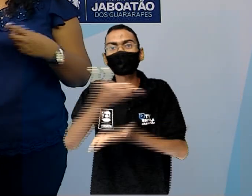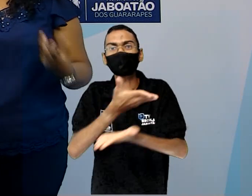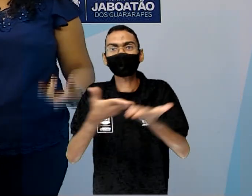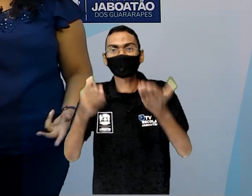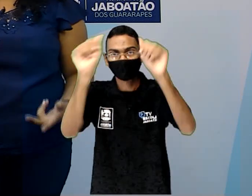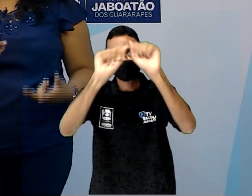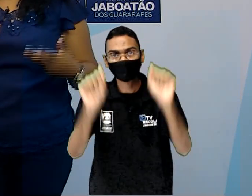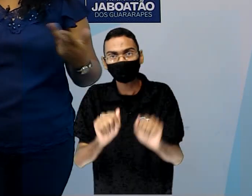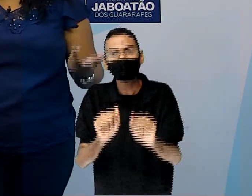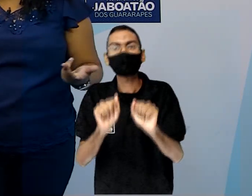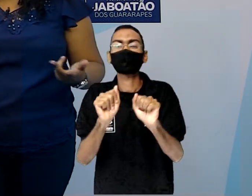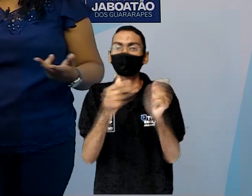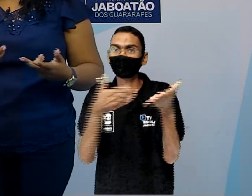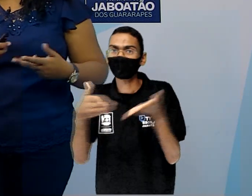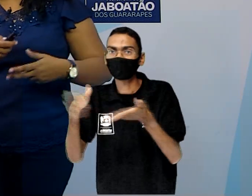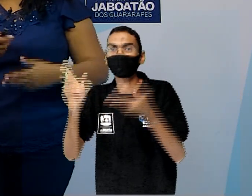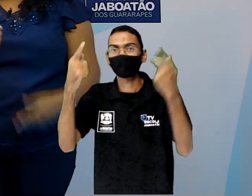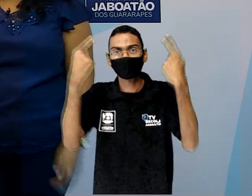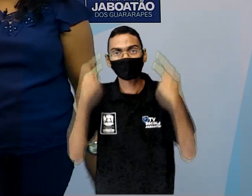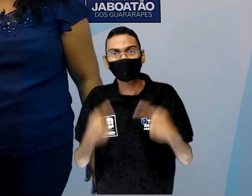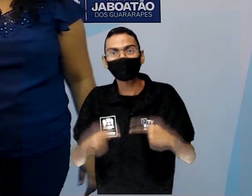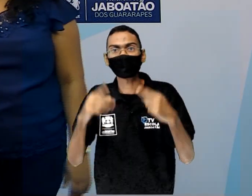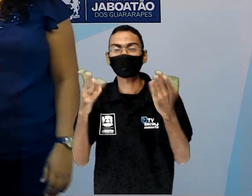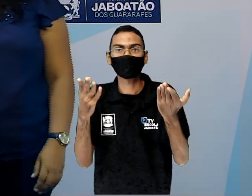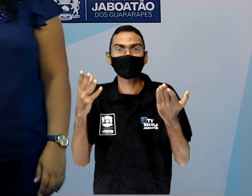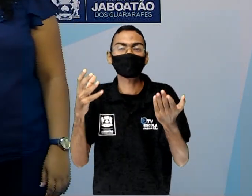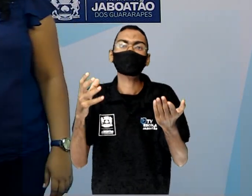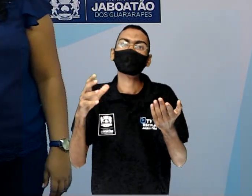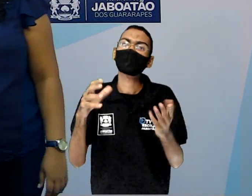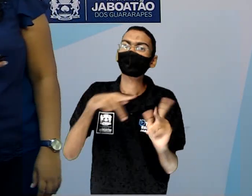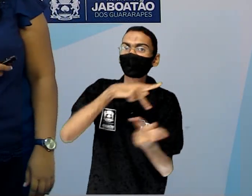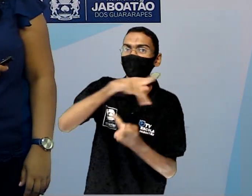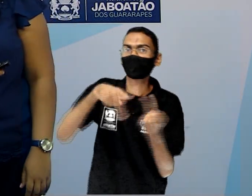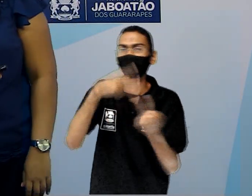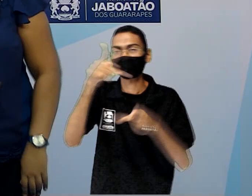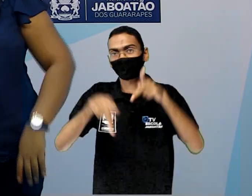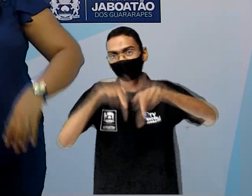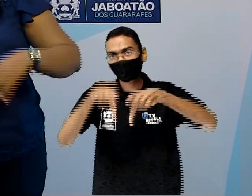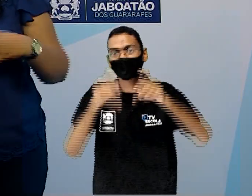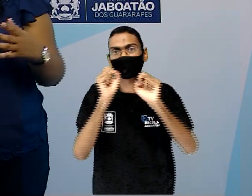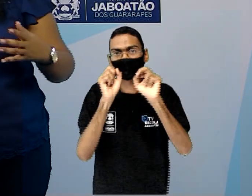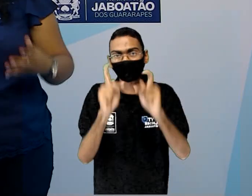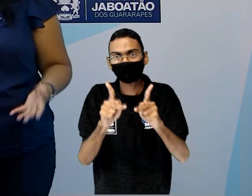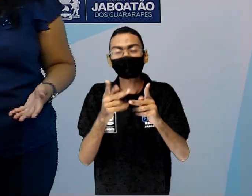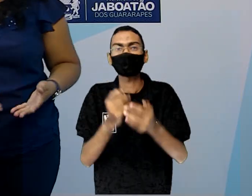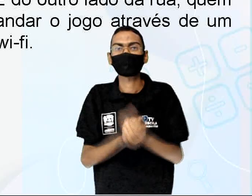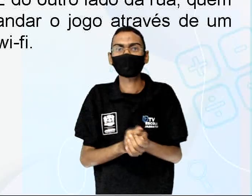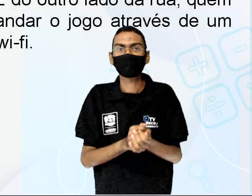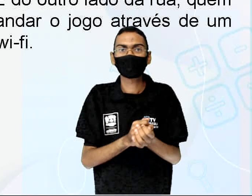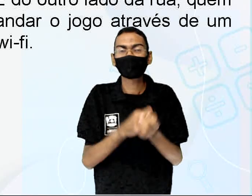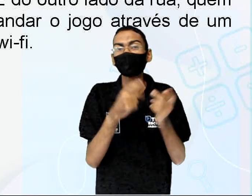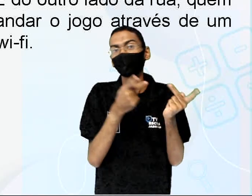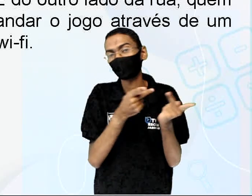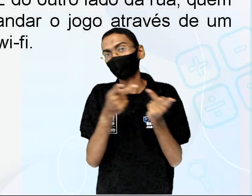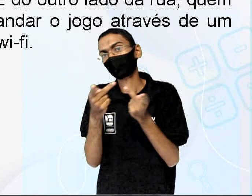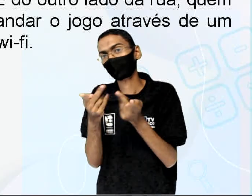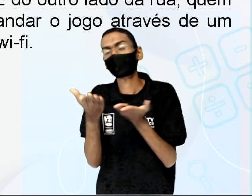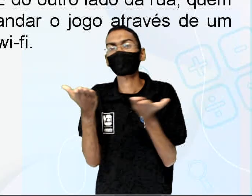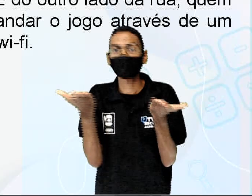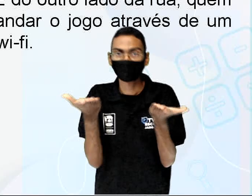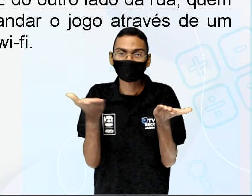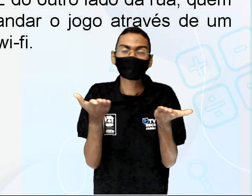aproximação temporal e física, espacial das pessoas. Então, eu trago para vocês, na aula de hoje,